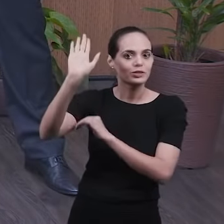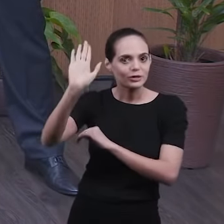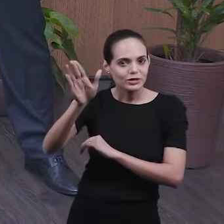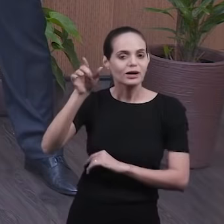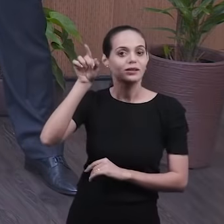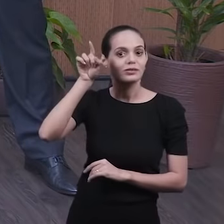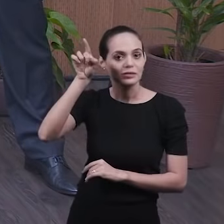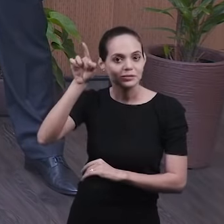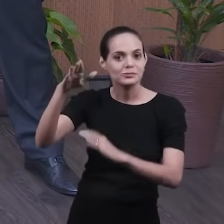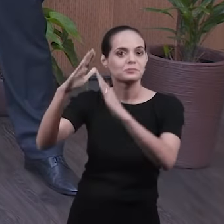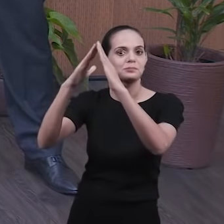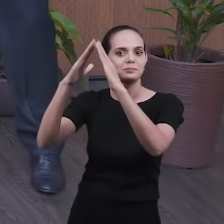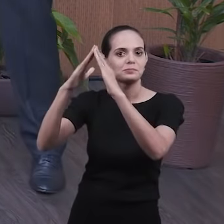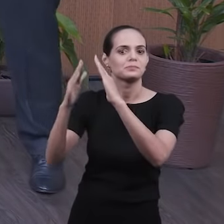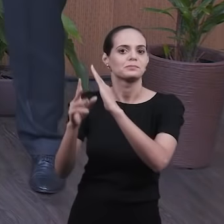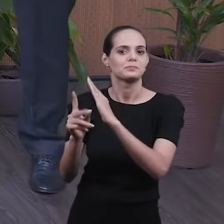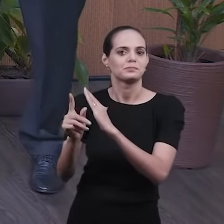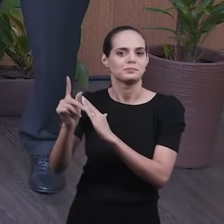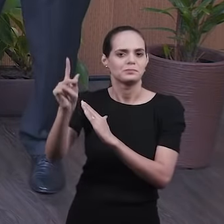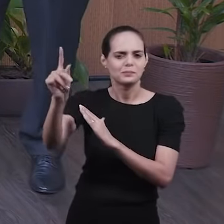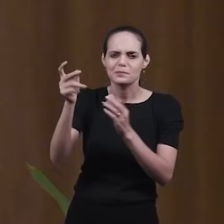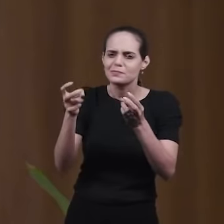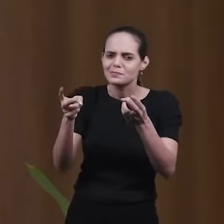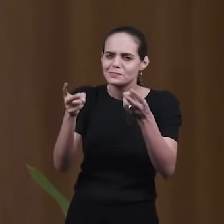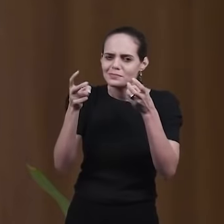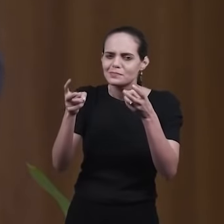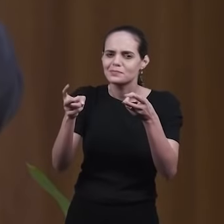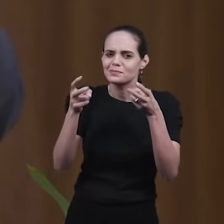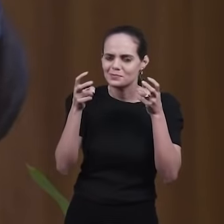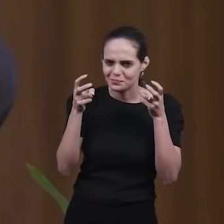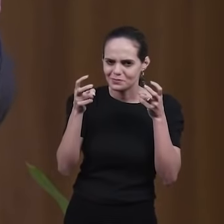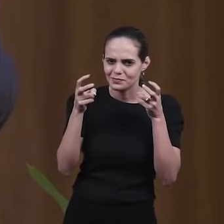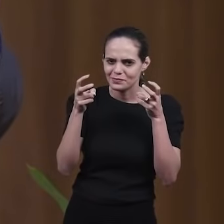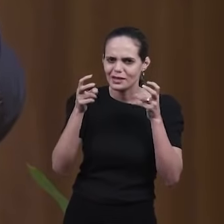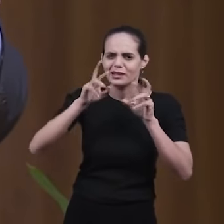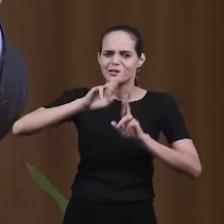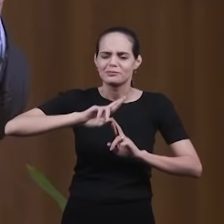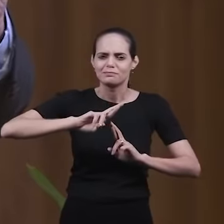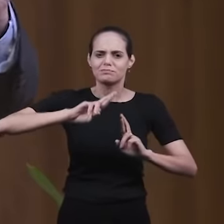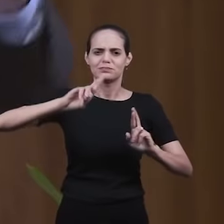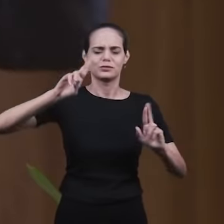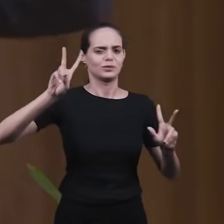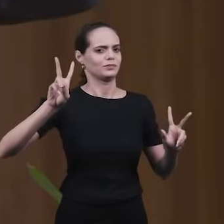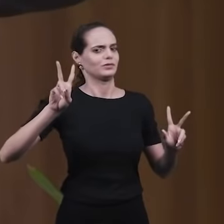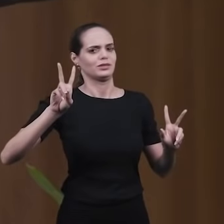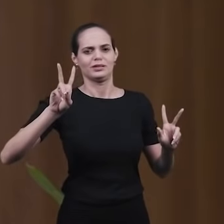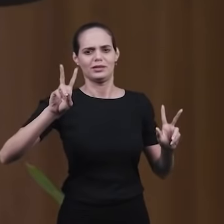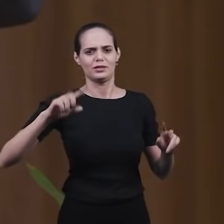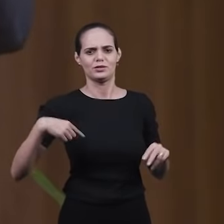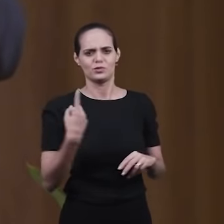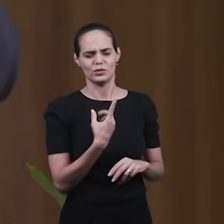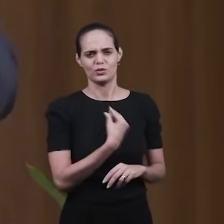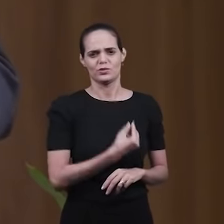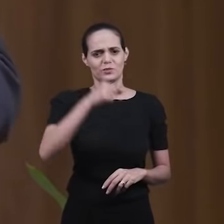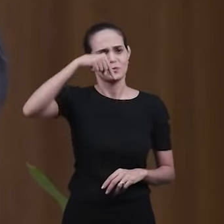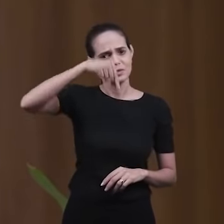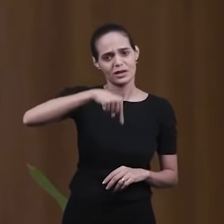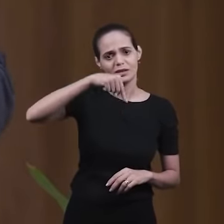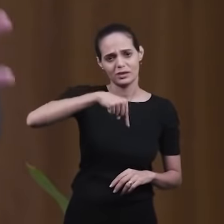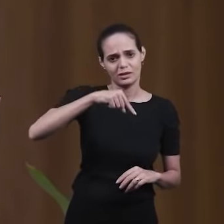morada eterna, percebam, é totalmente diferente do que vivemos aqui